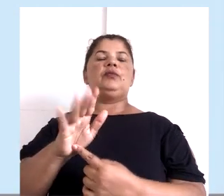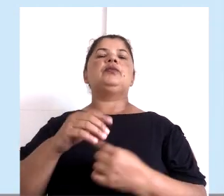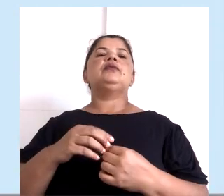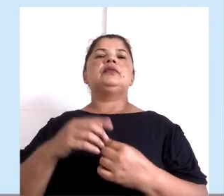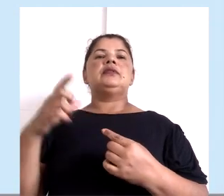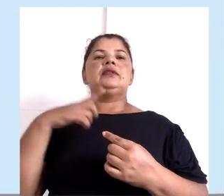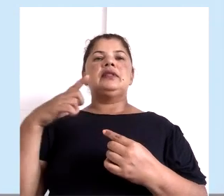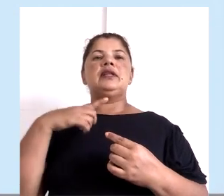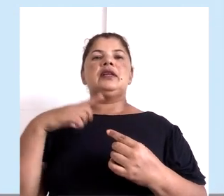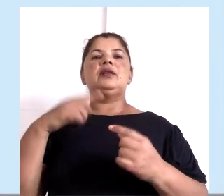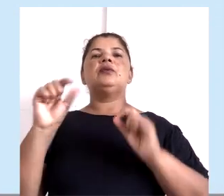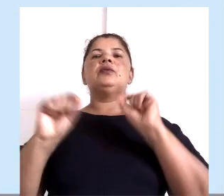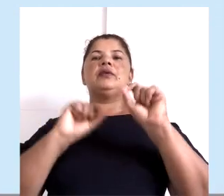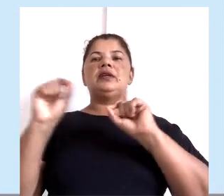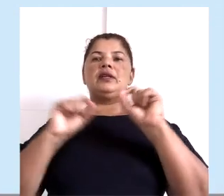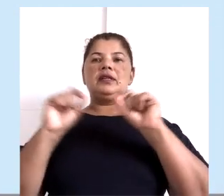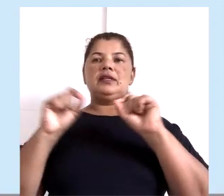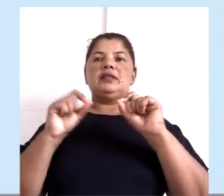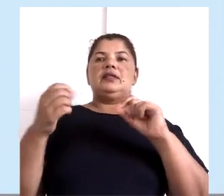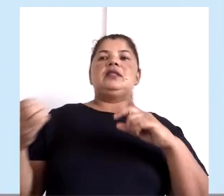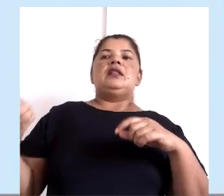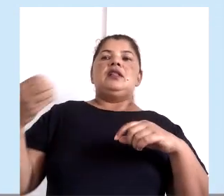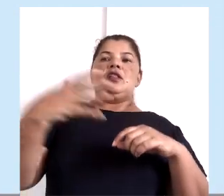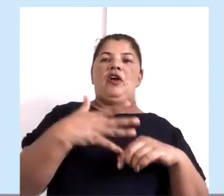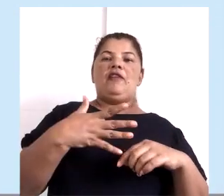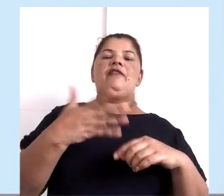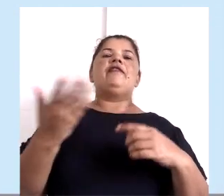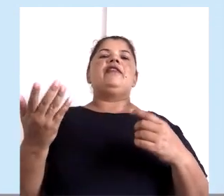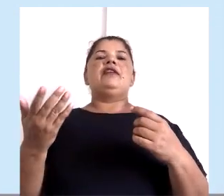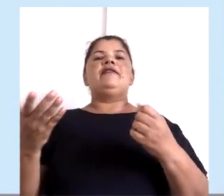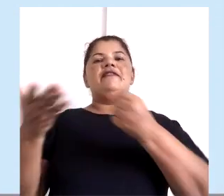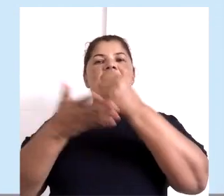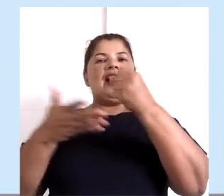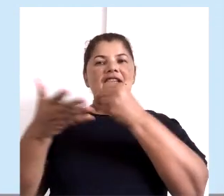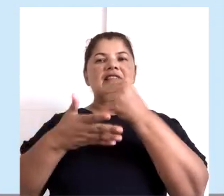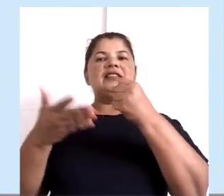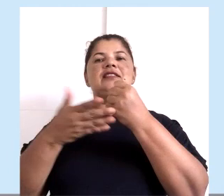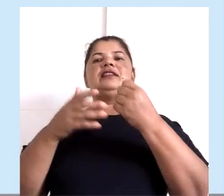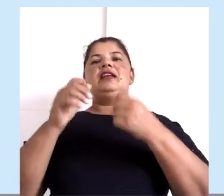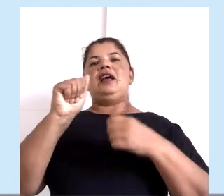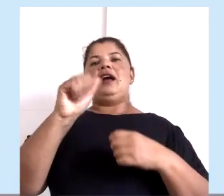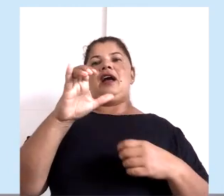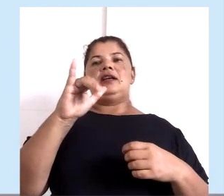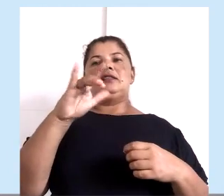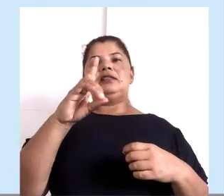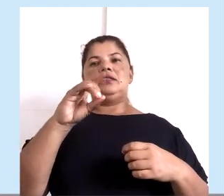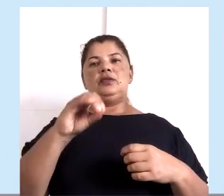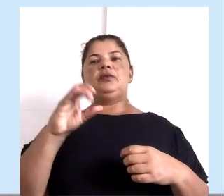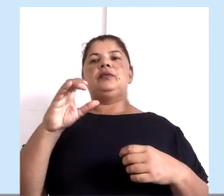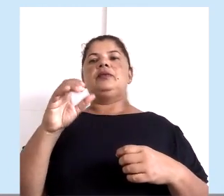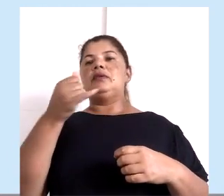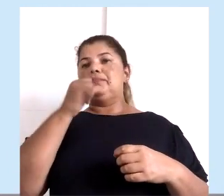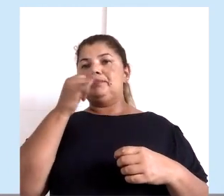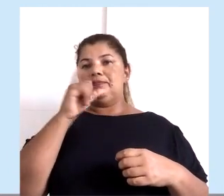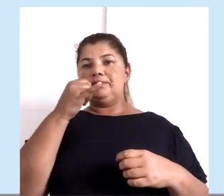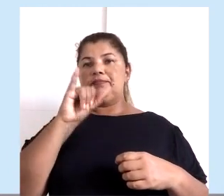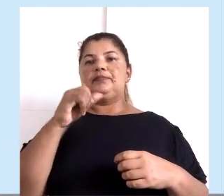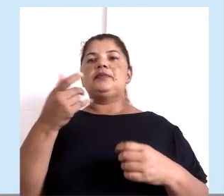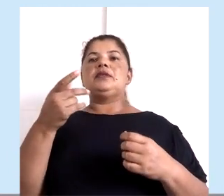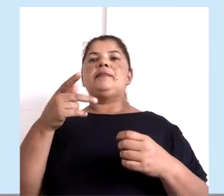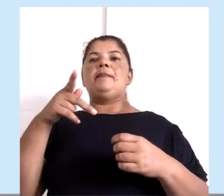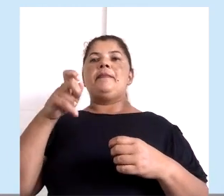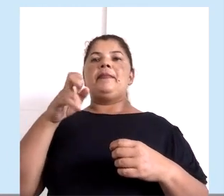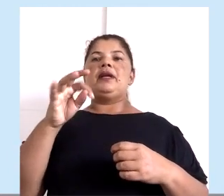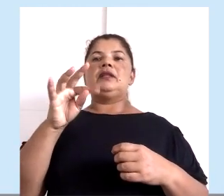gente está observando que agora a gente está em uma nova fase, né? A fase do aço, da eletricidade e do petróleo. Tá? Então, a gente